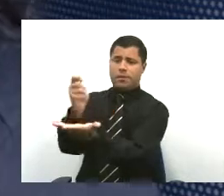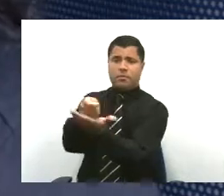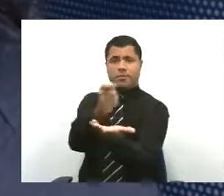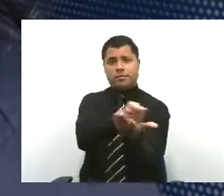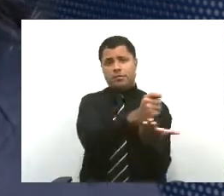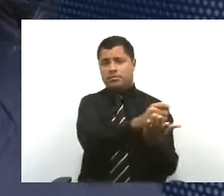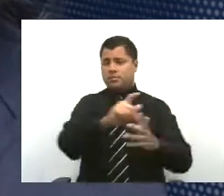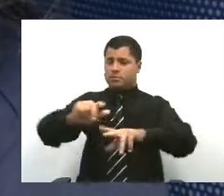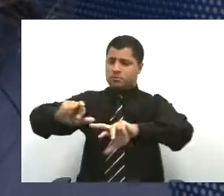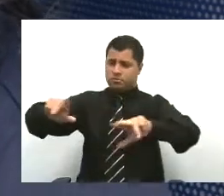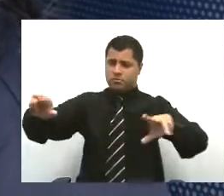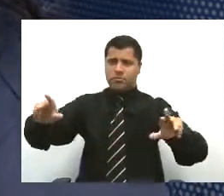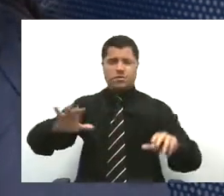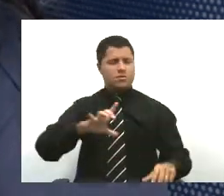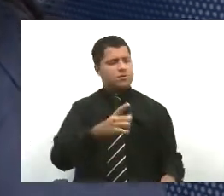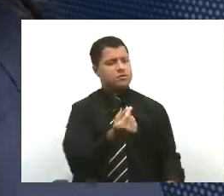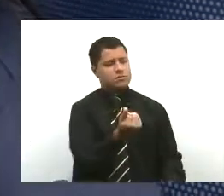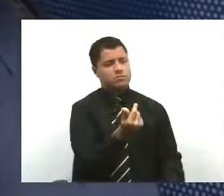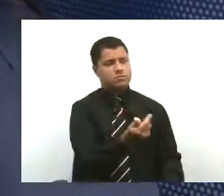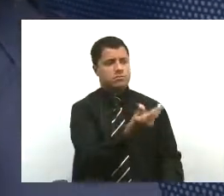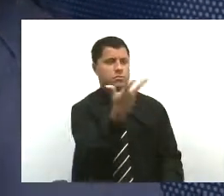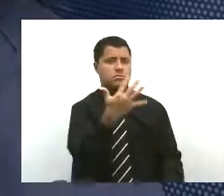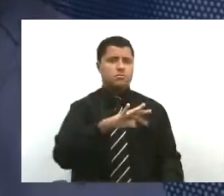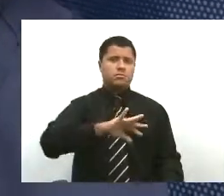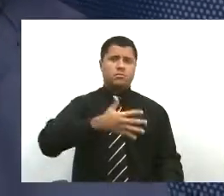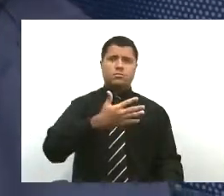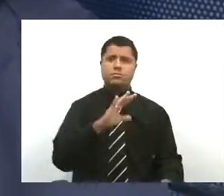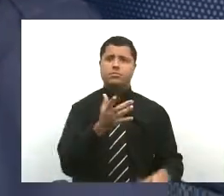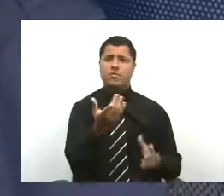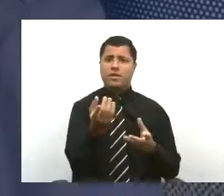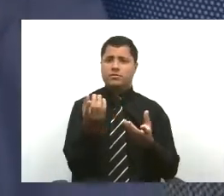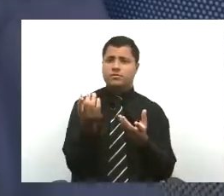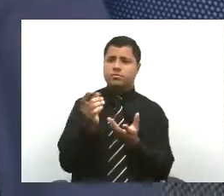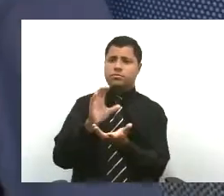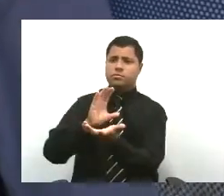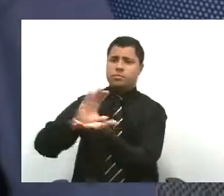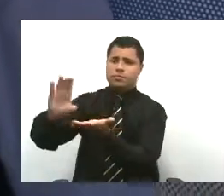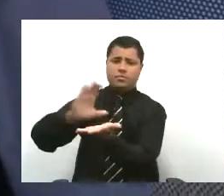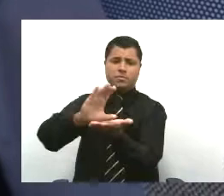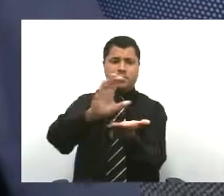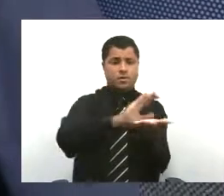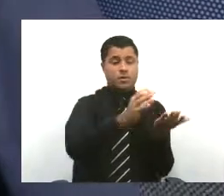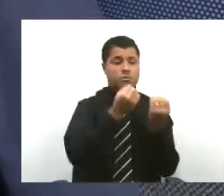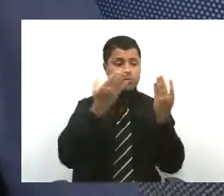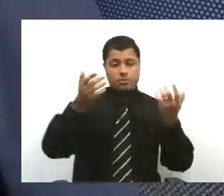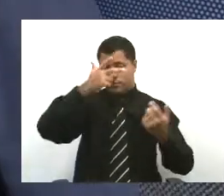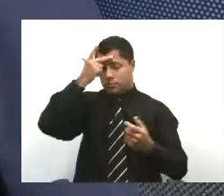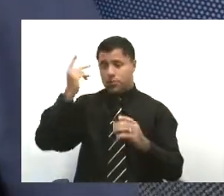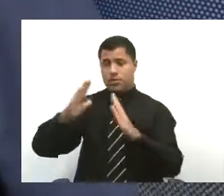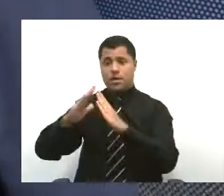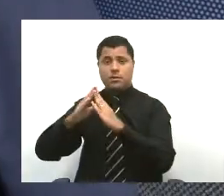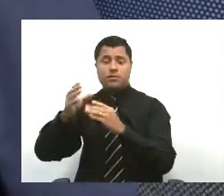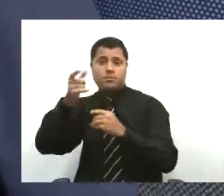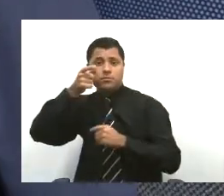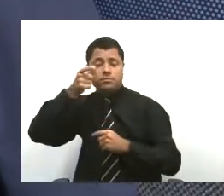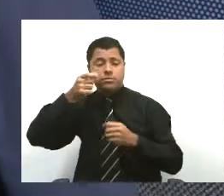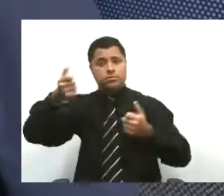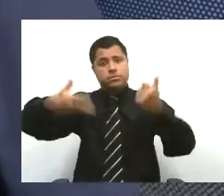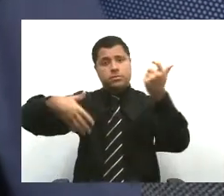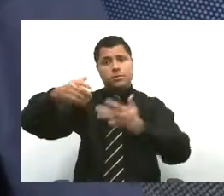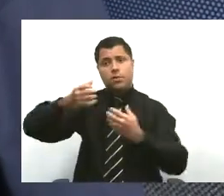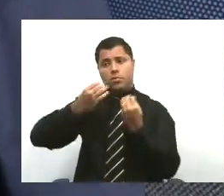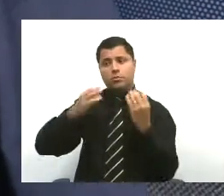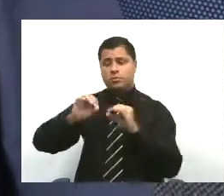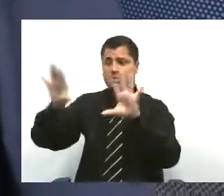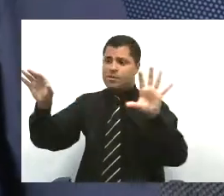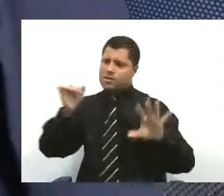pagamento. Quanto mais ou menos é de investimento? Porque é bom a gente explicar para as pessoas que assistem em casa, né? Normalmente, quando a pessoa vê o orçamento cheio,